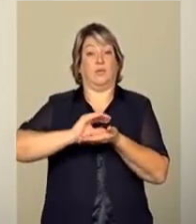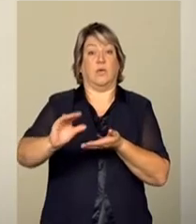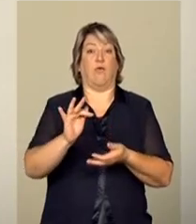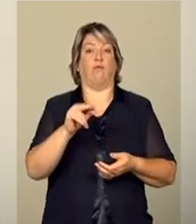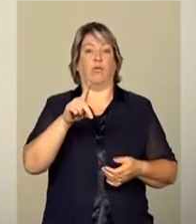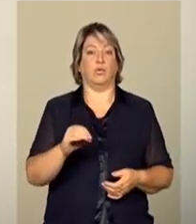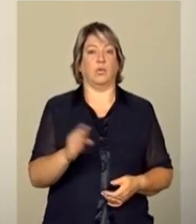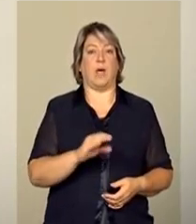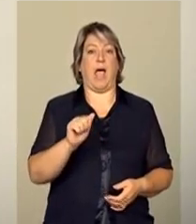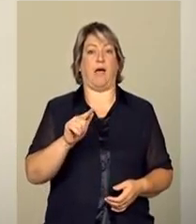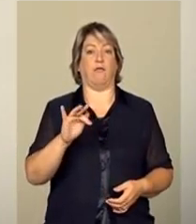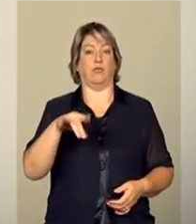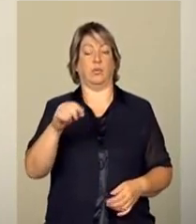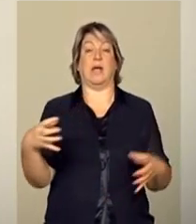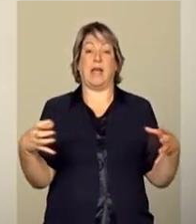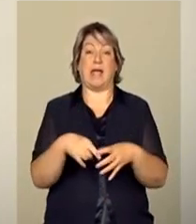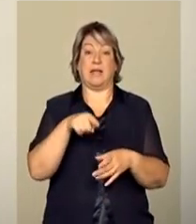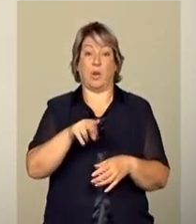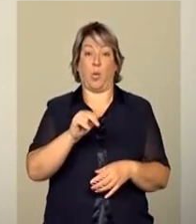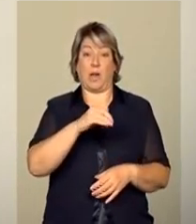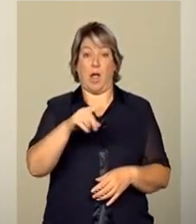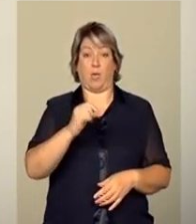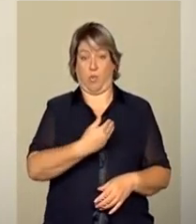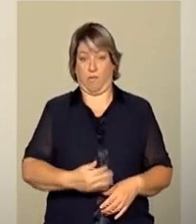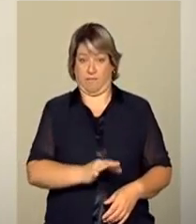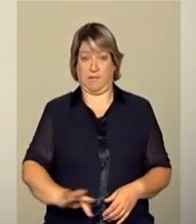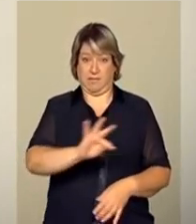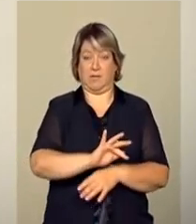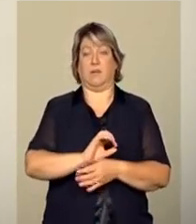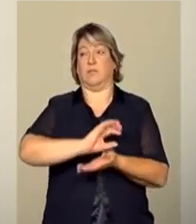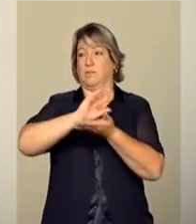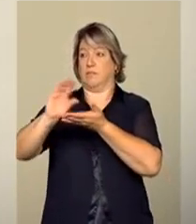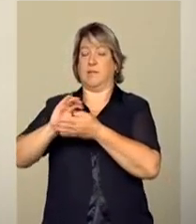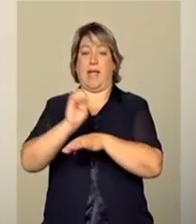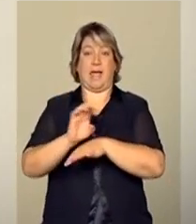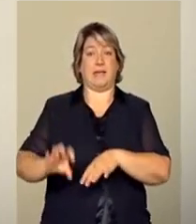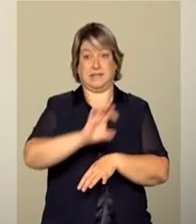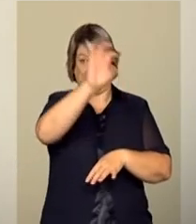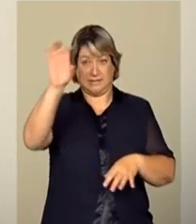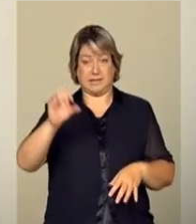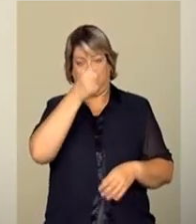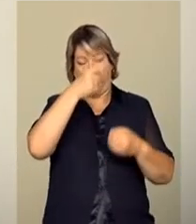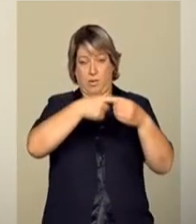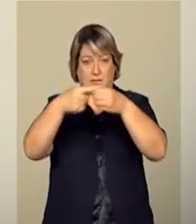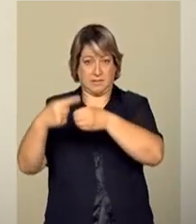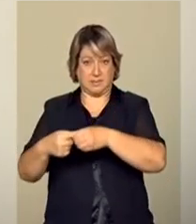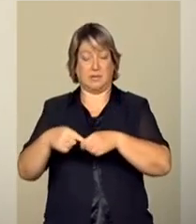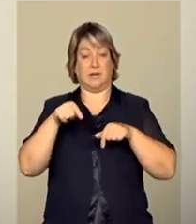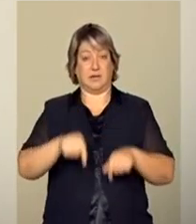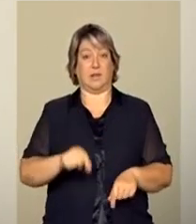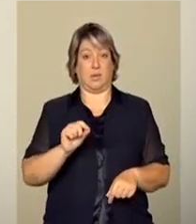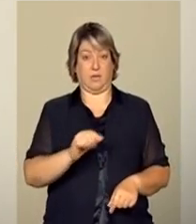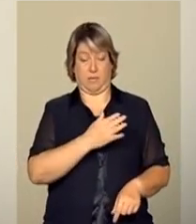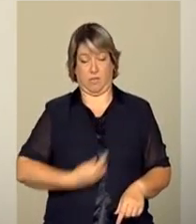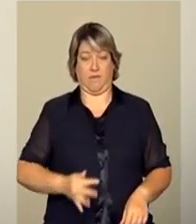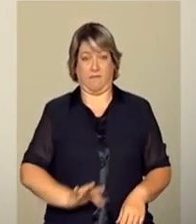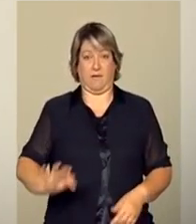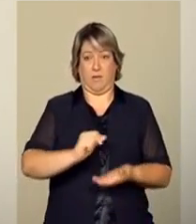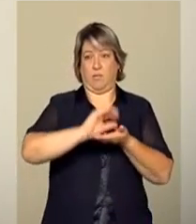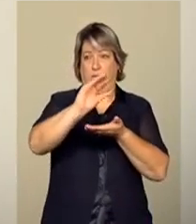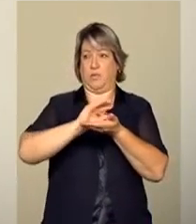a fundo entre a união e os estados e municípios por exemplo unão tem um fundo e Repassa para outro fundo diretamente